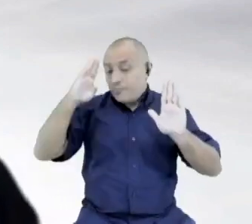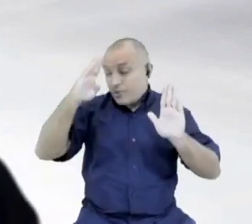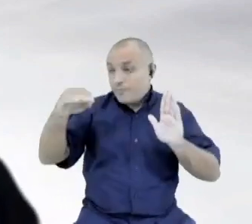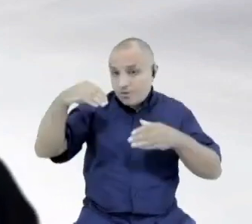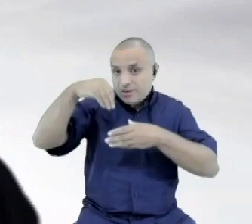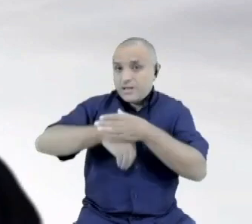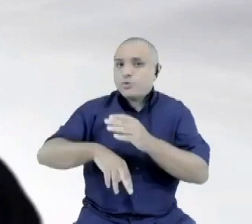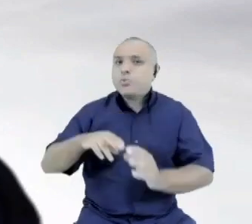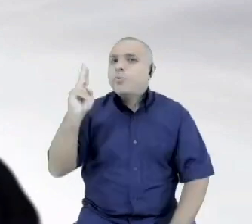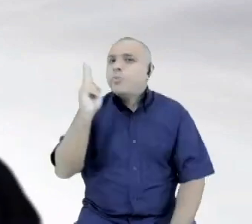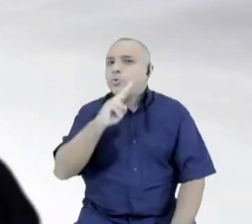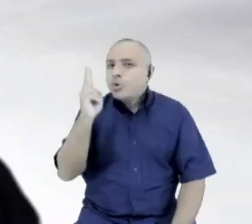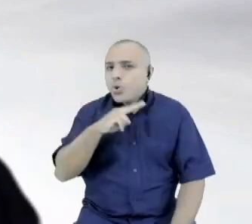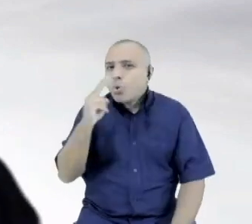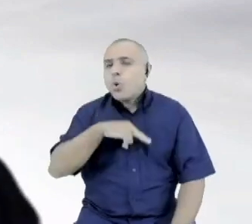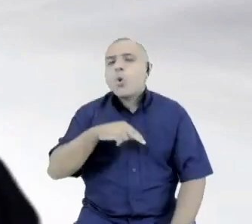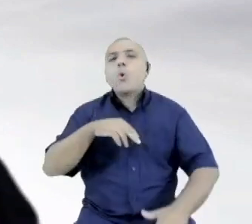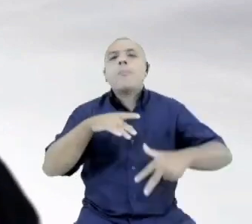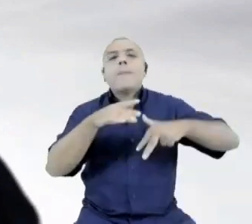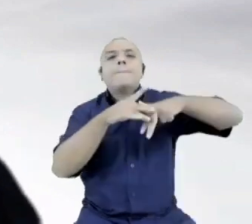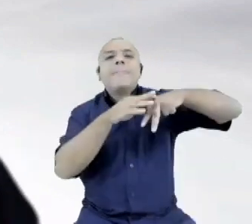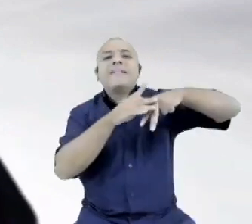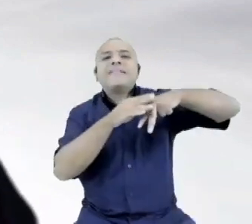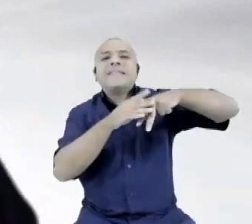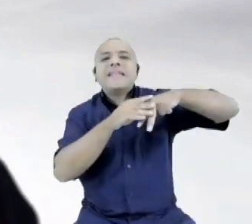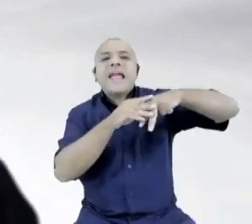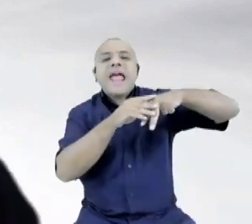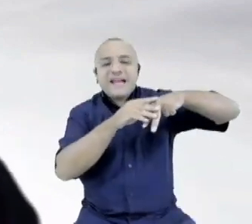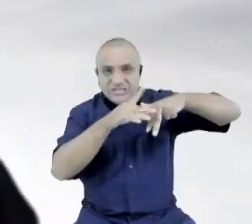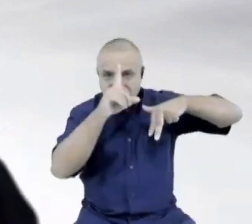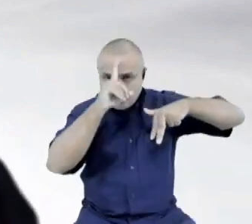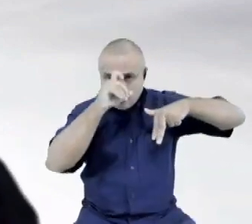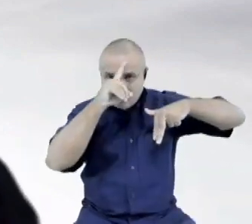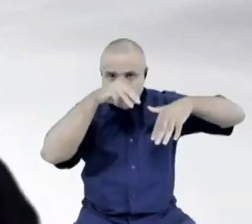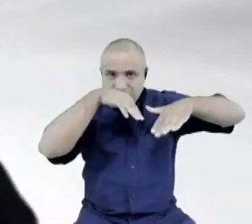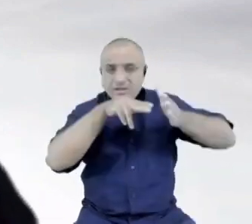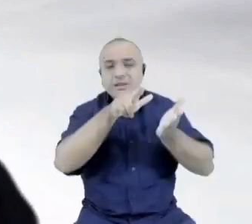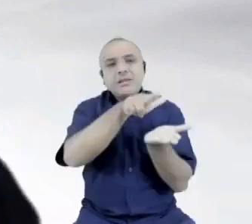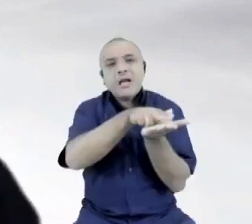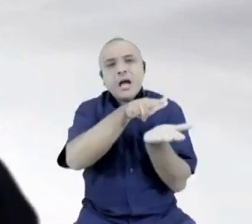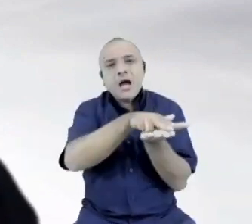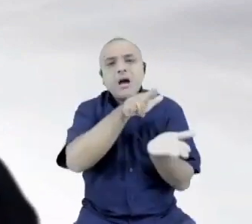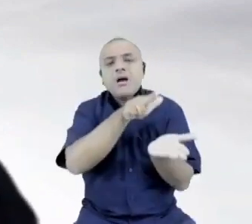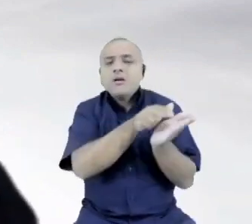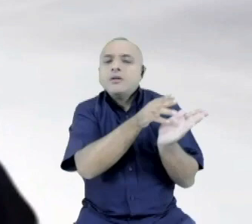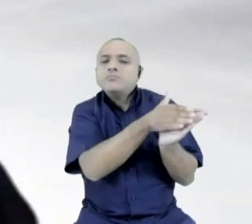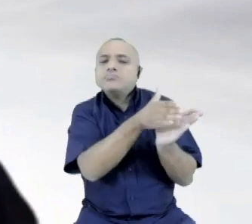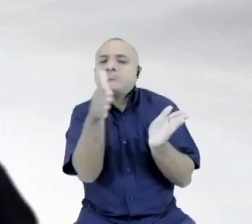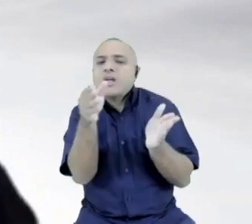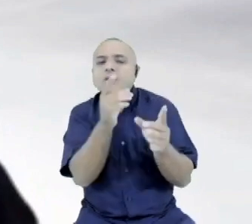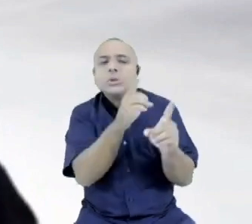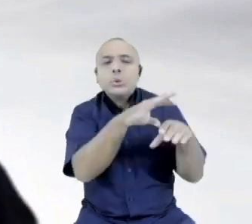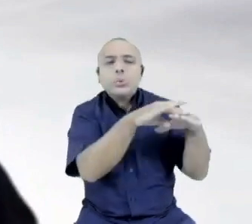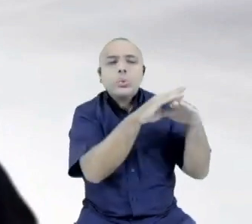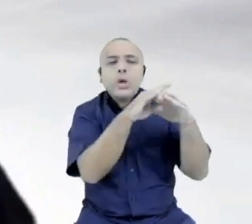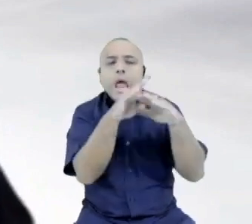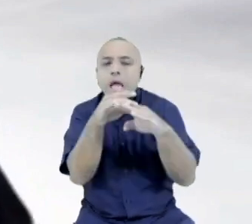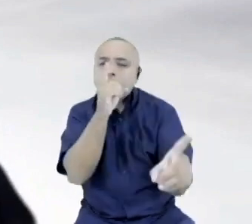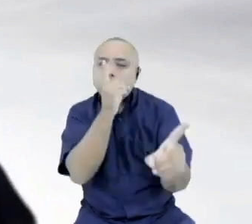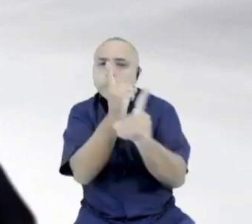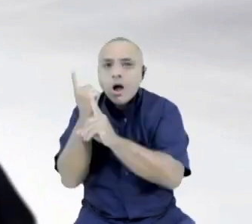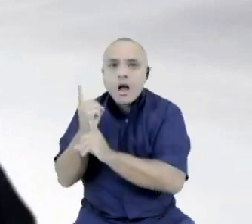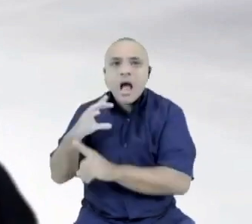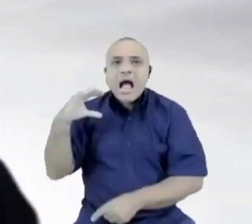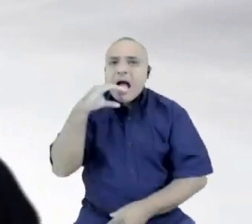para pacientes internados e até mesmo para rastreio e acompanhamento das doenças, para que a gente consiga utilizar de uma forma